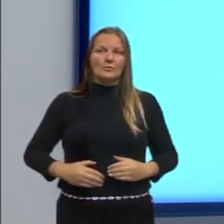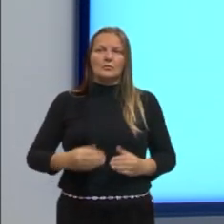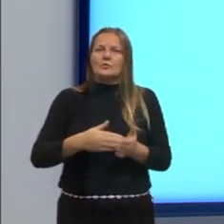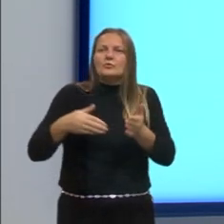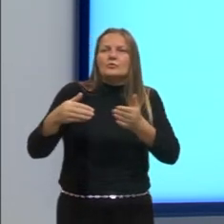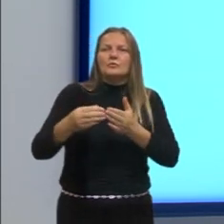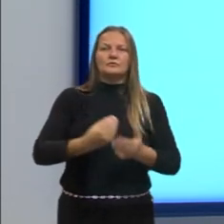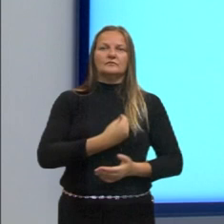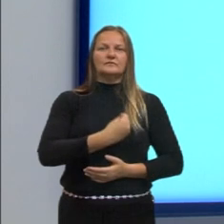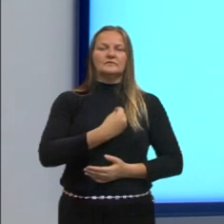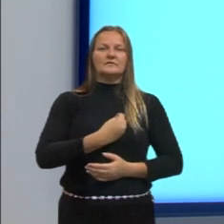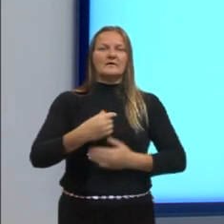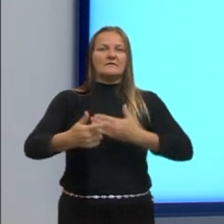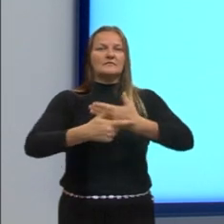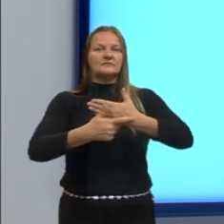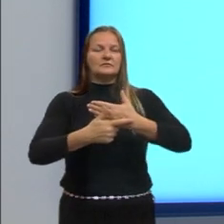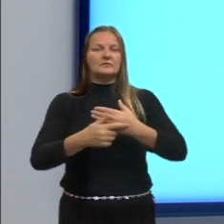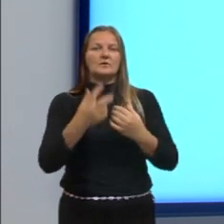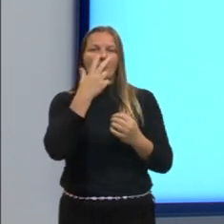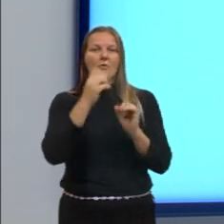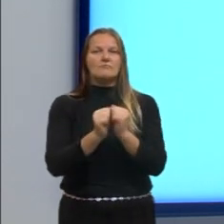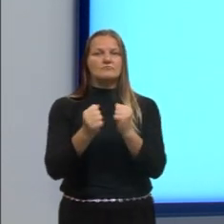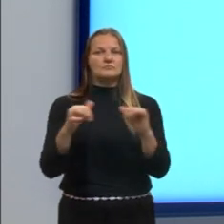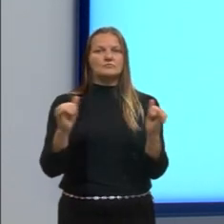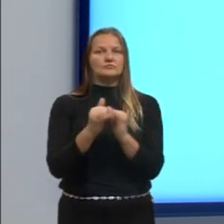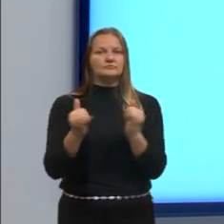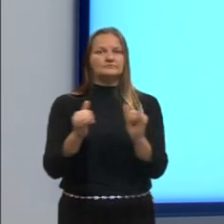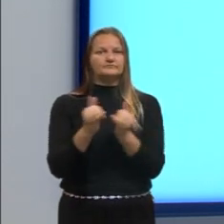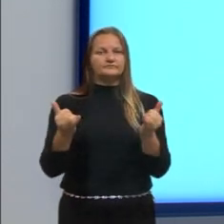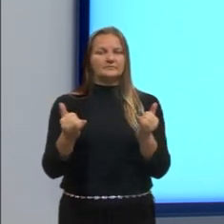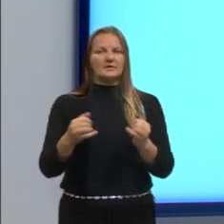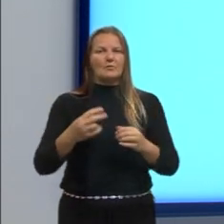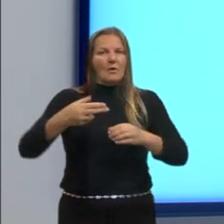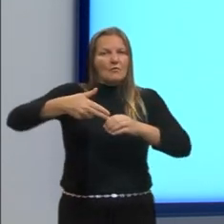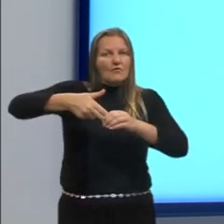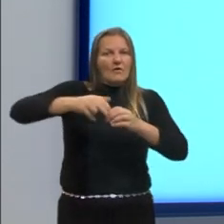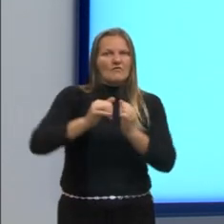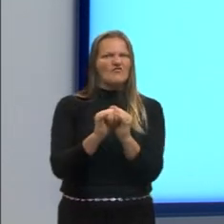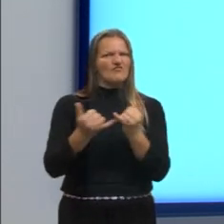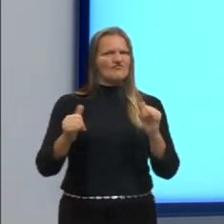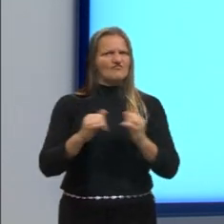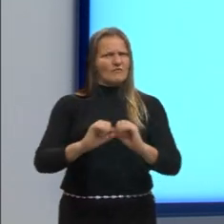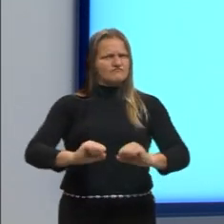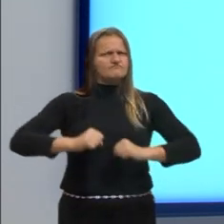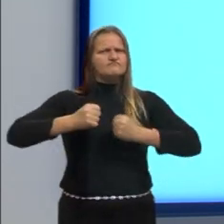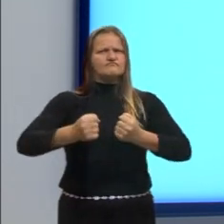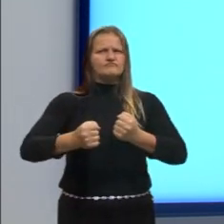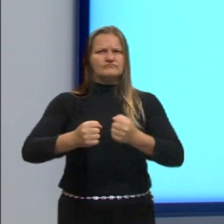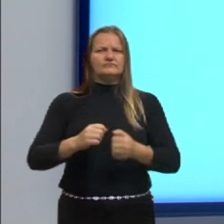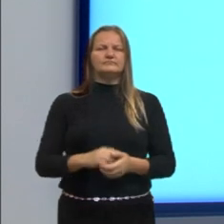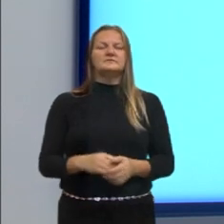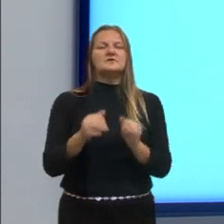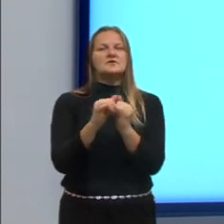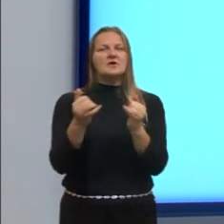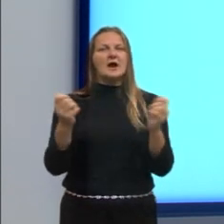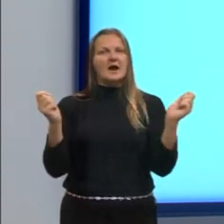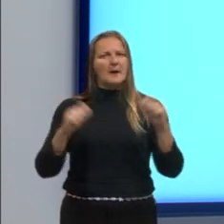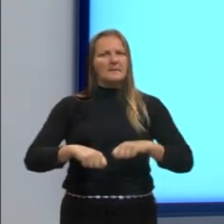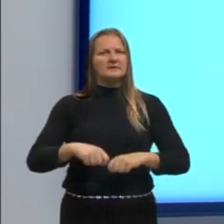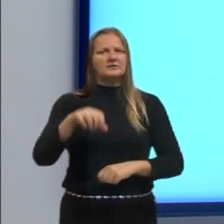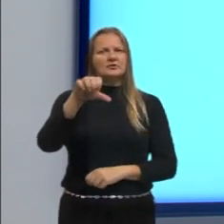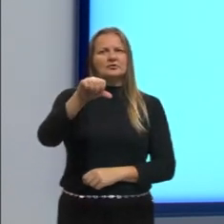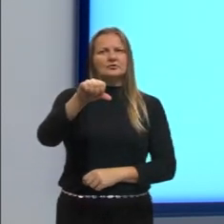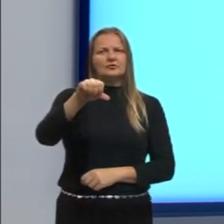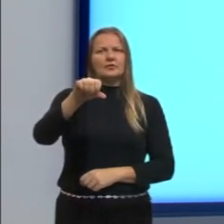a função de ser combustível é um excelente combustível tem uma capacidade uma concentração energética e de 9